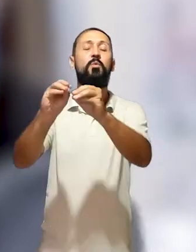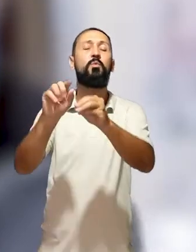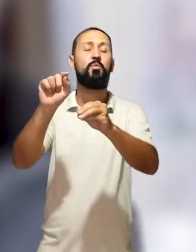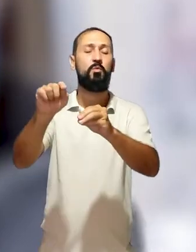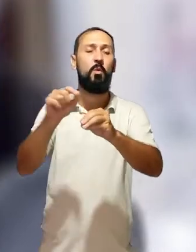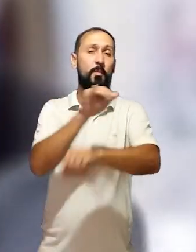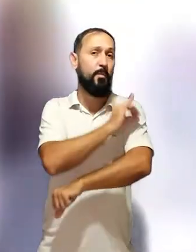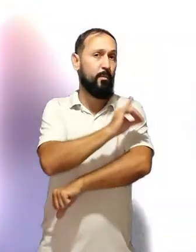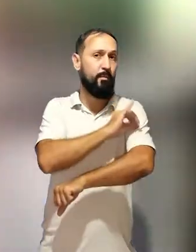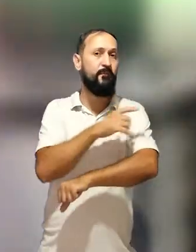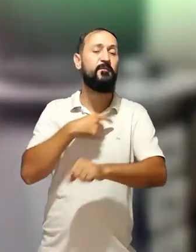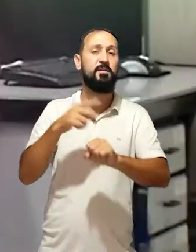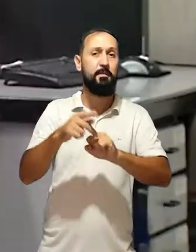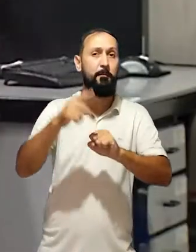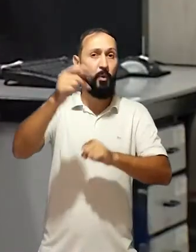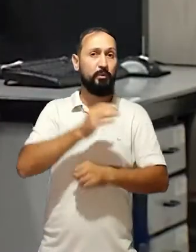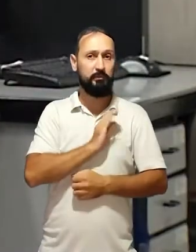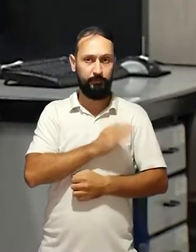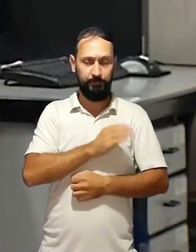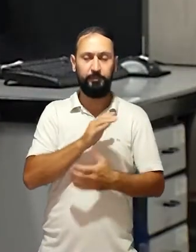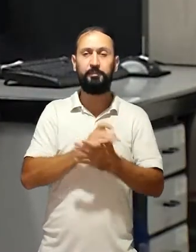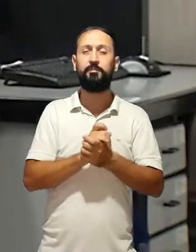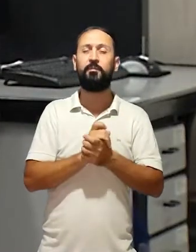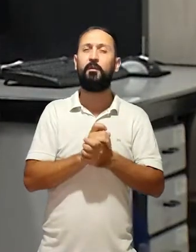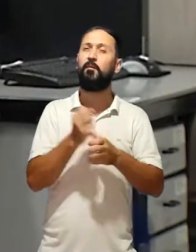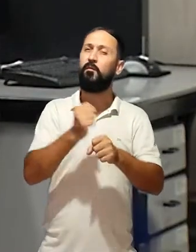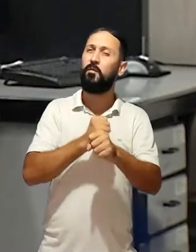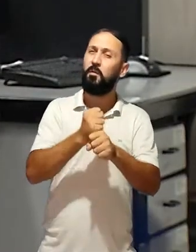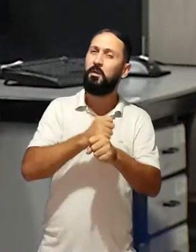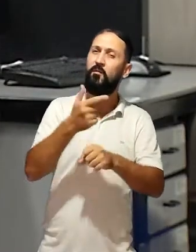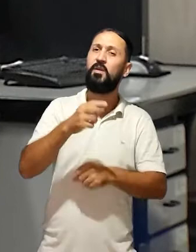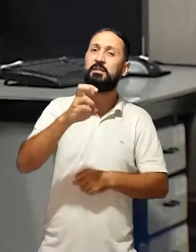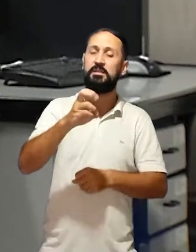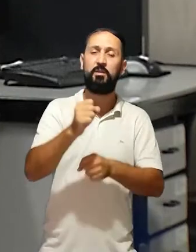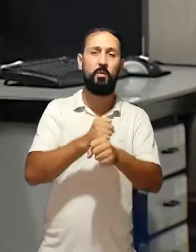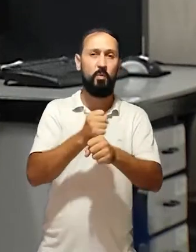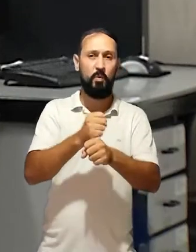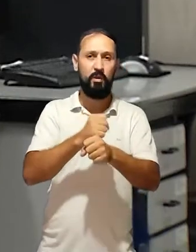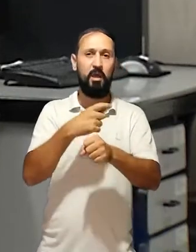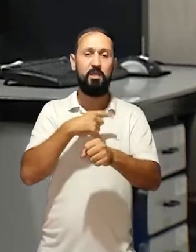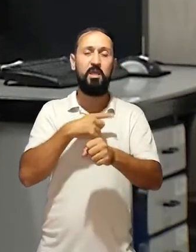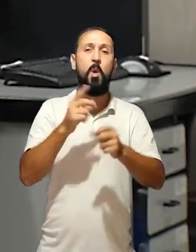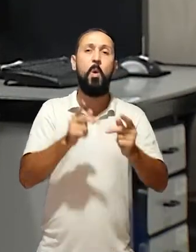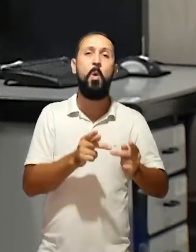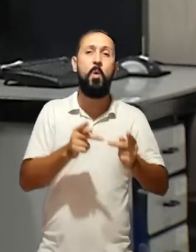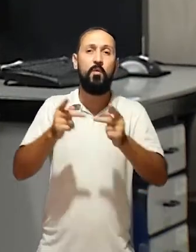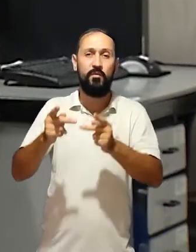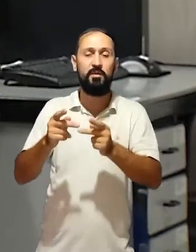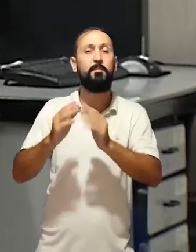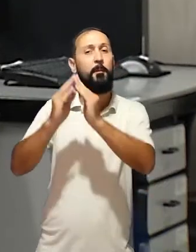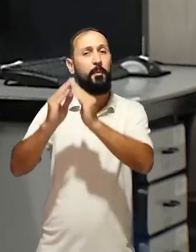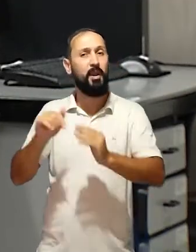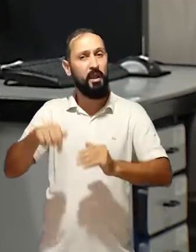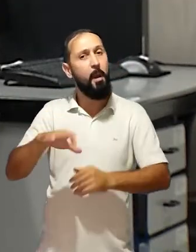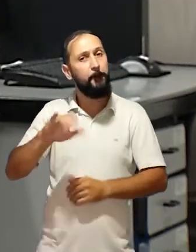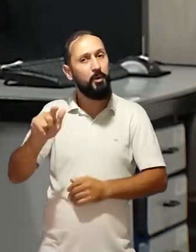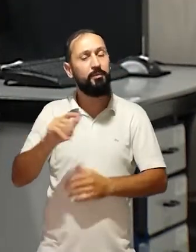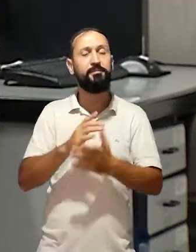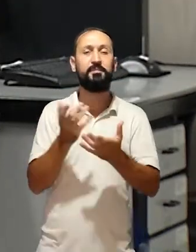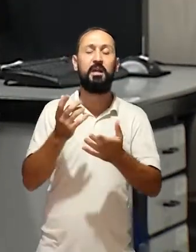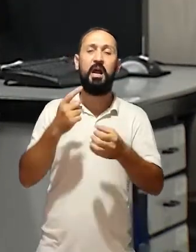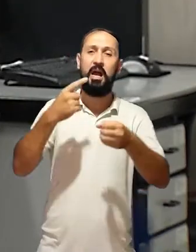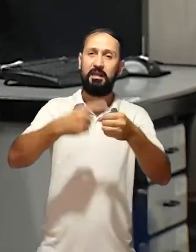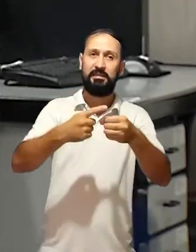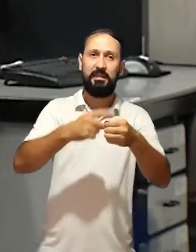Rio de Janeiro para se especializar em cardiologia. Ficou lá durante 25 anos até receber convite para vir morar em Campo